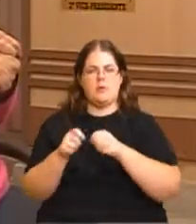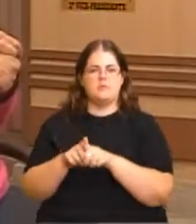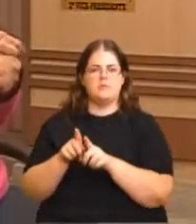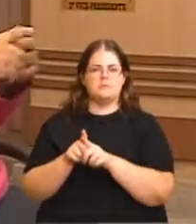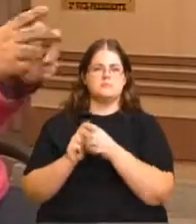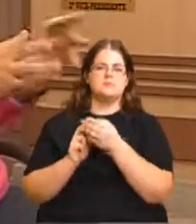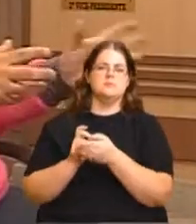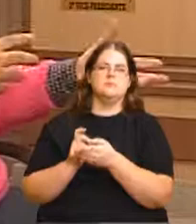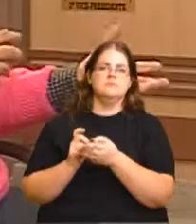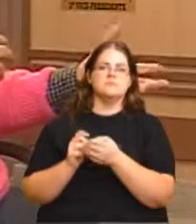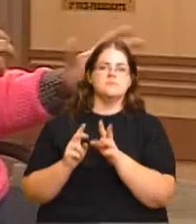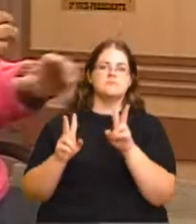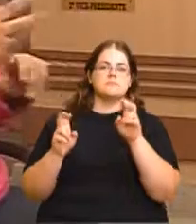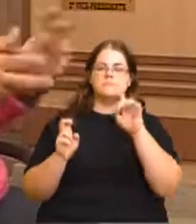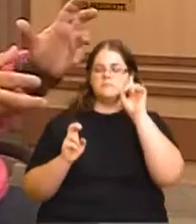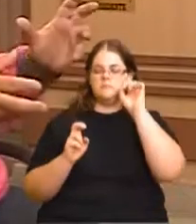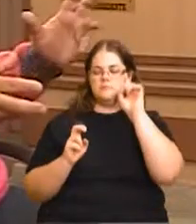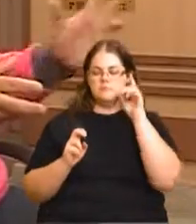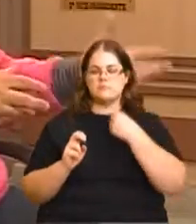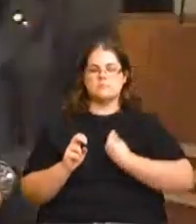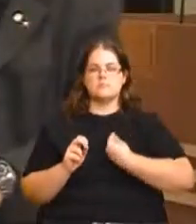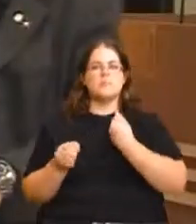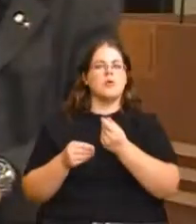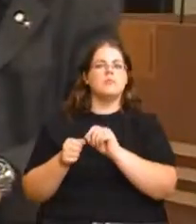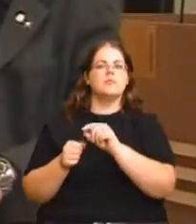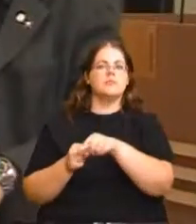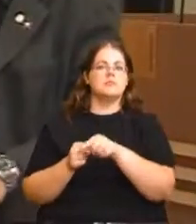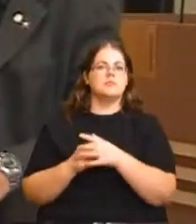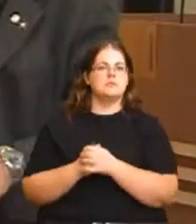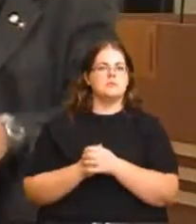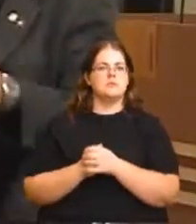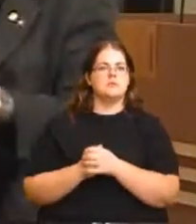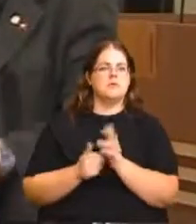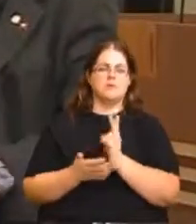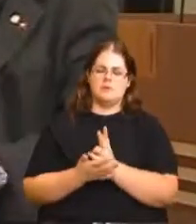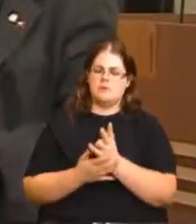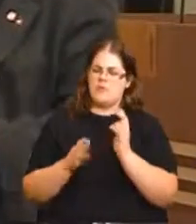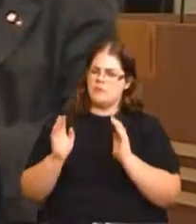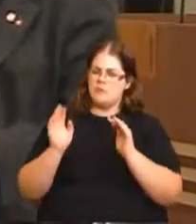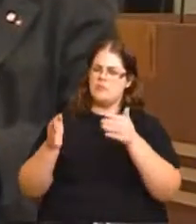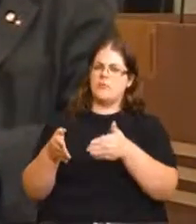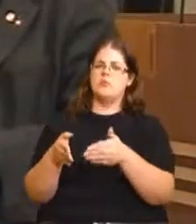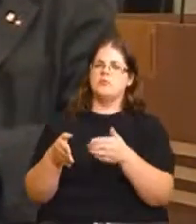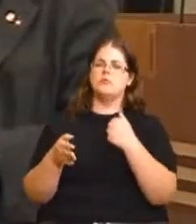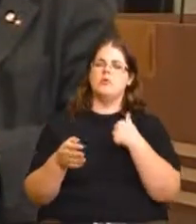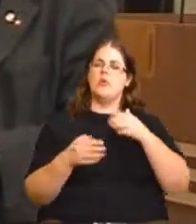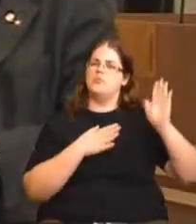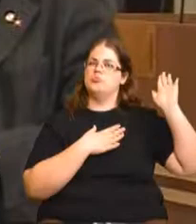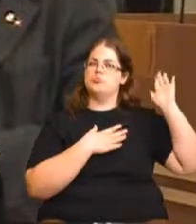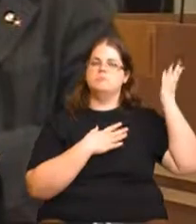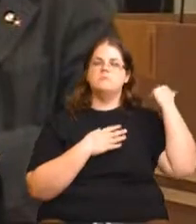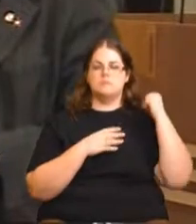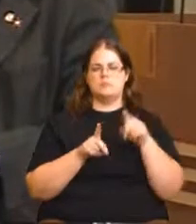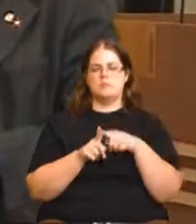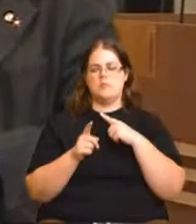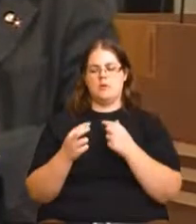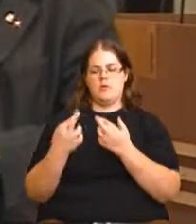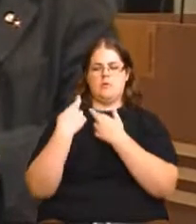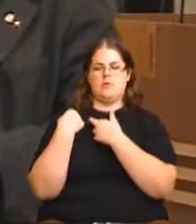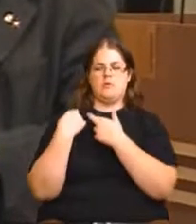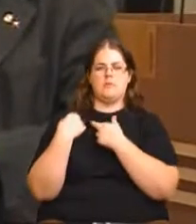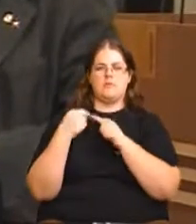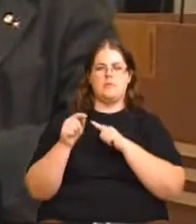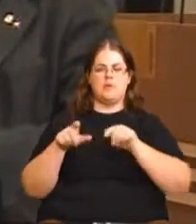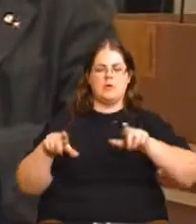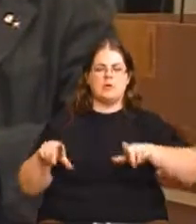Zona Norte é aquele contato... diário meu mandato está muito focado lá. Desde o início quando eu fui candidato, eu assumi um compromisso de